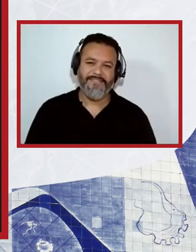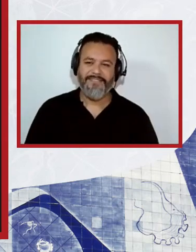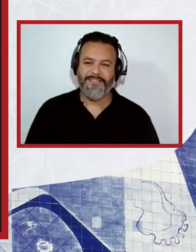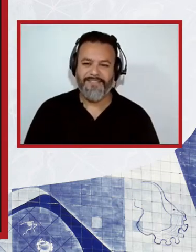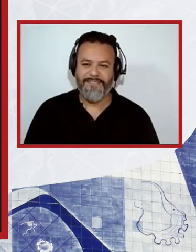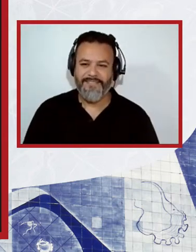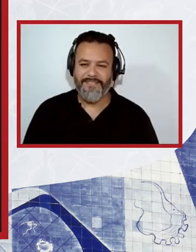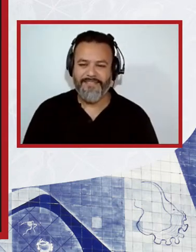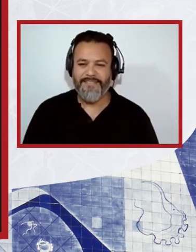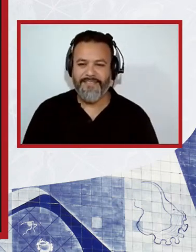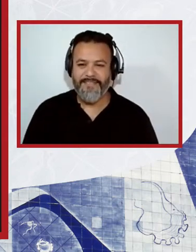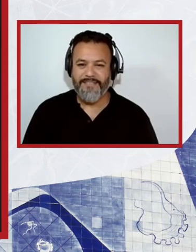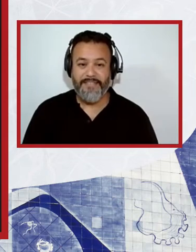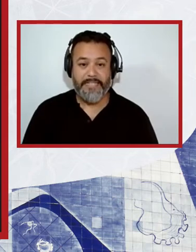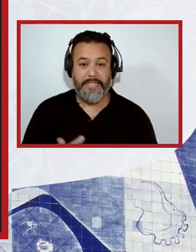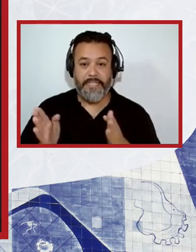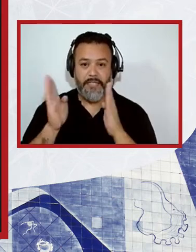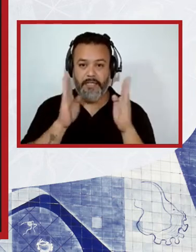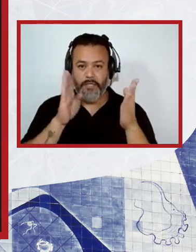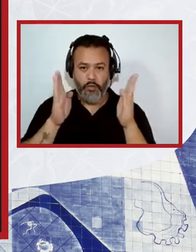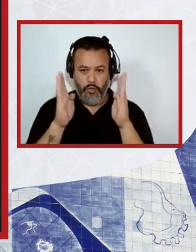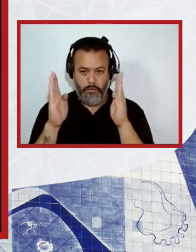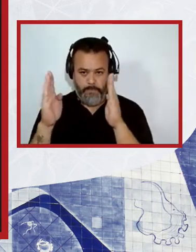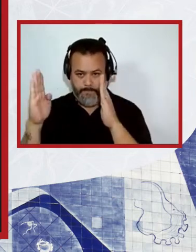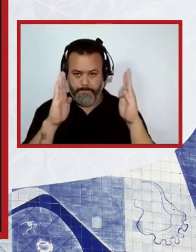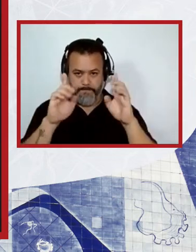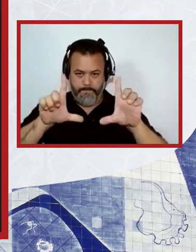Queria saber se eu estou bem centralizada.